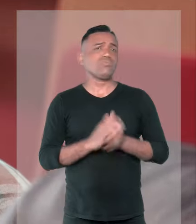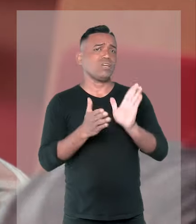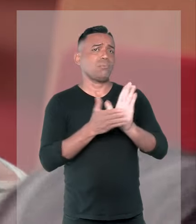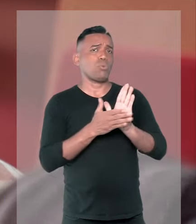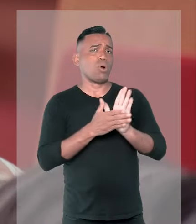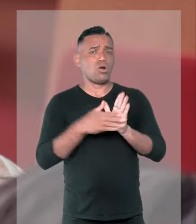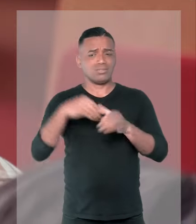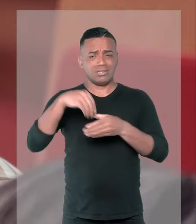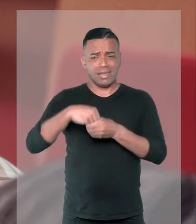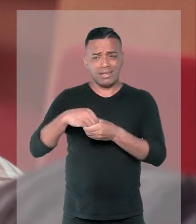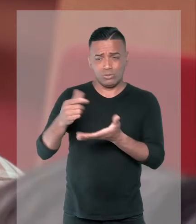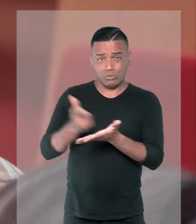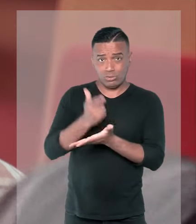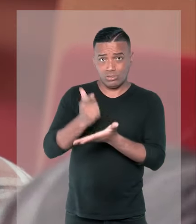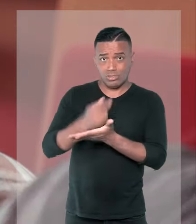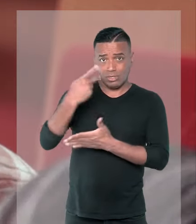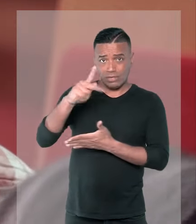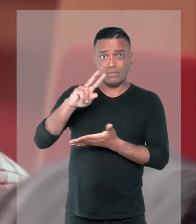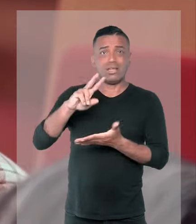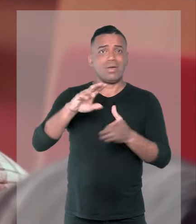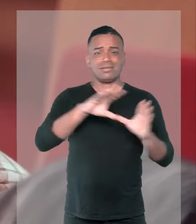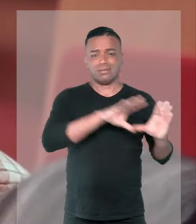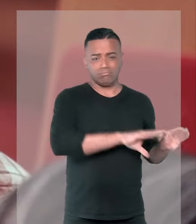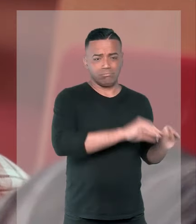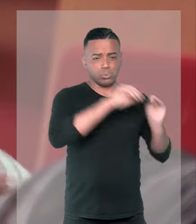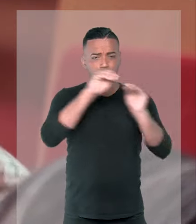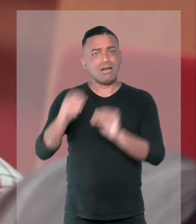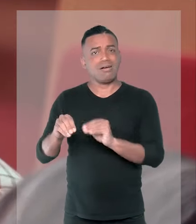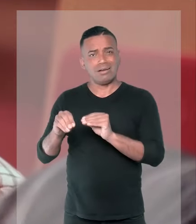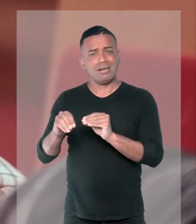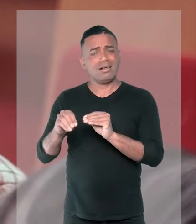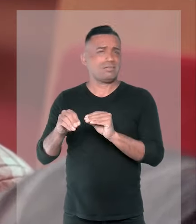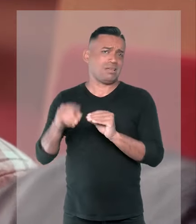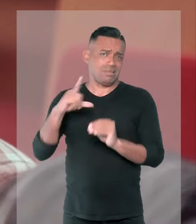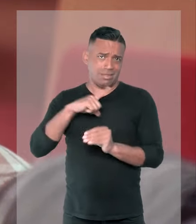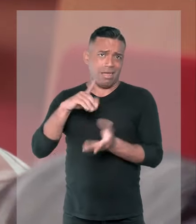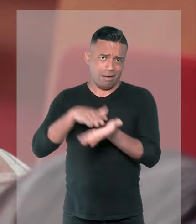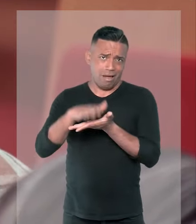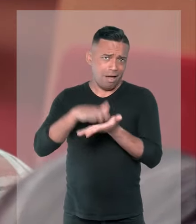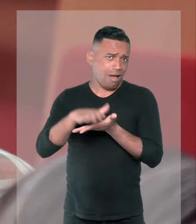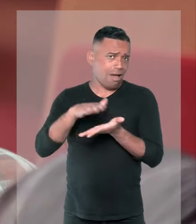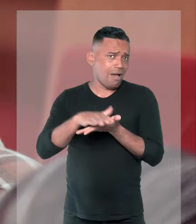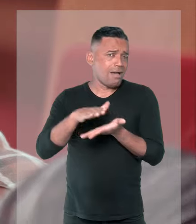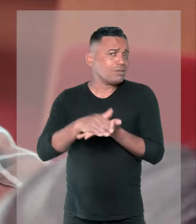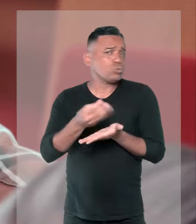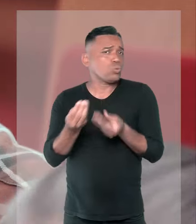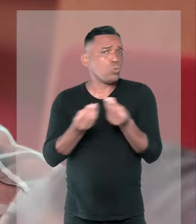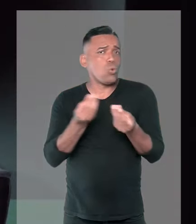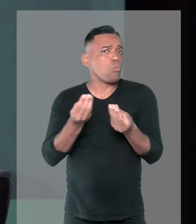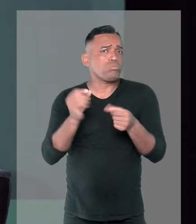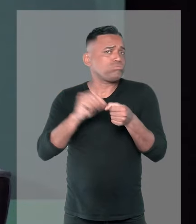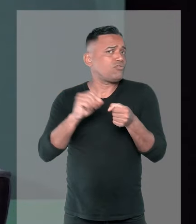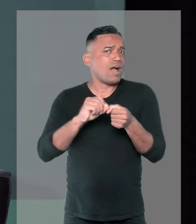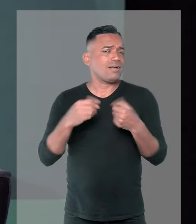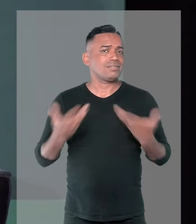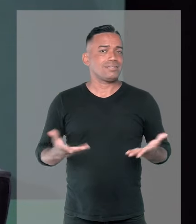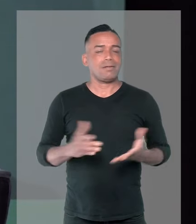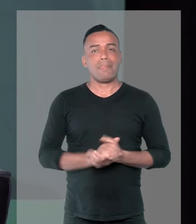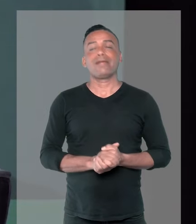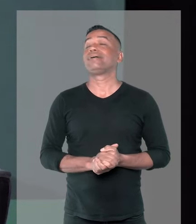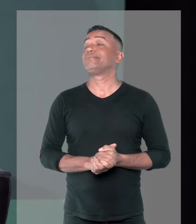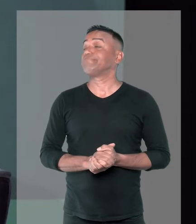livro é possível fazer fazer essa transição tem um custo para isso como fazer essa essa é a pergunta de